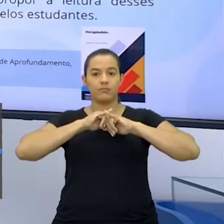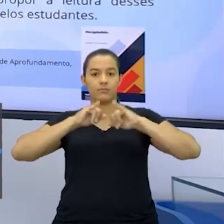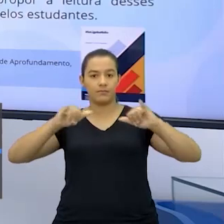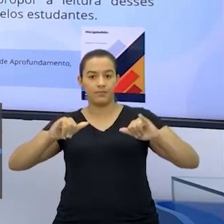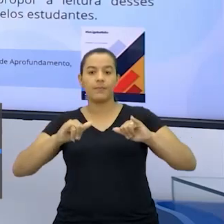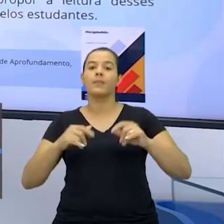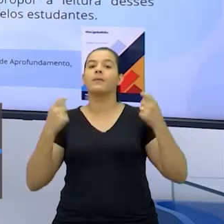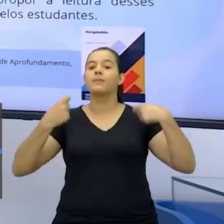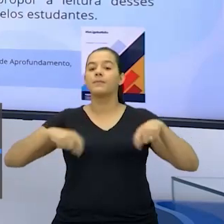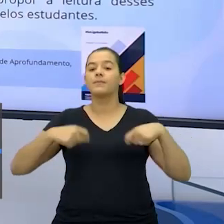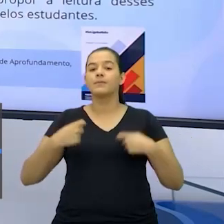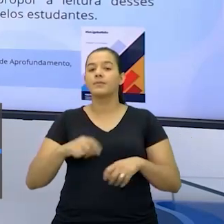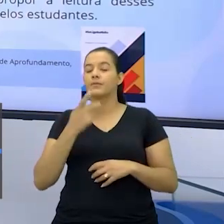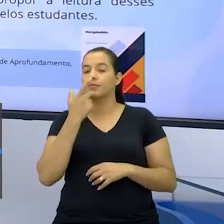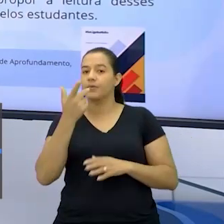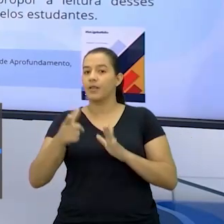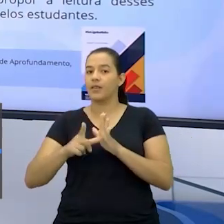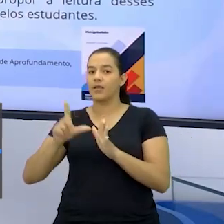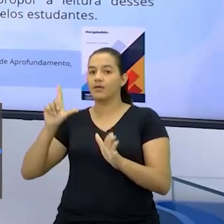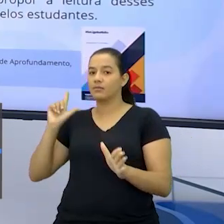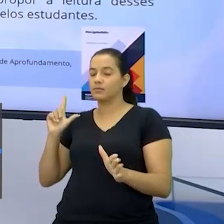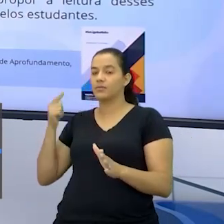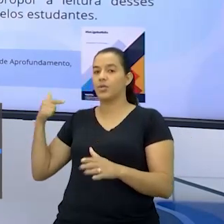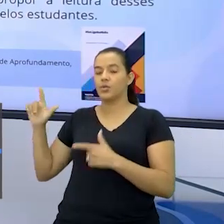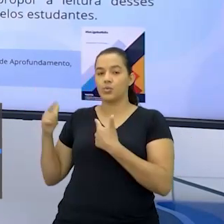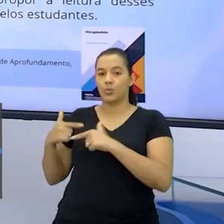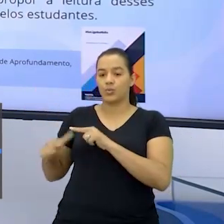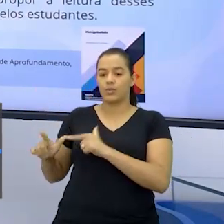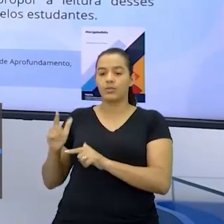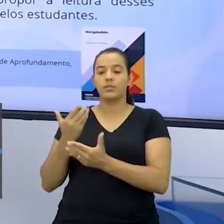eu vou retomar o que eu falei nas demais